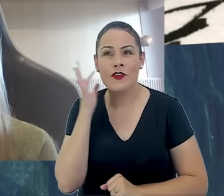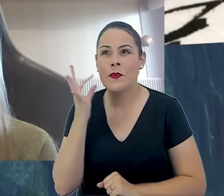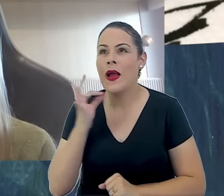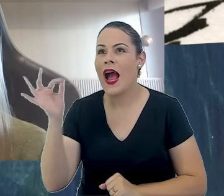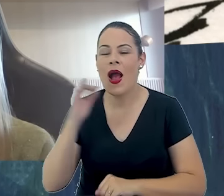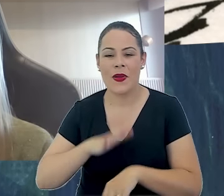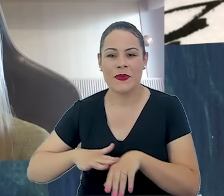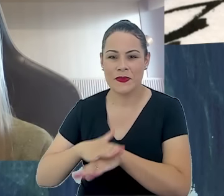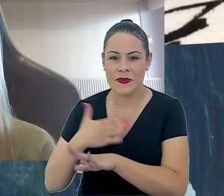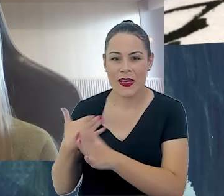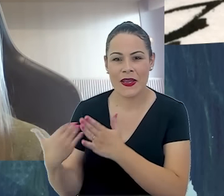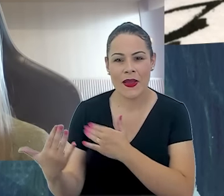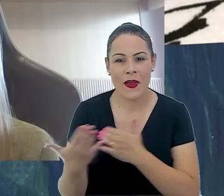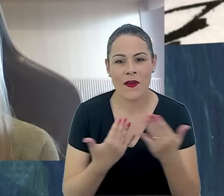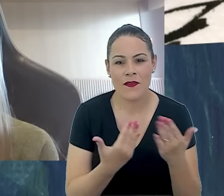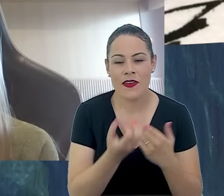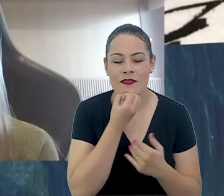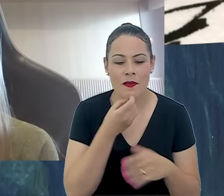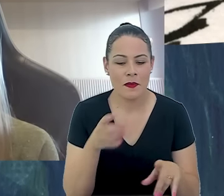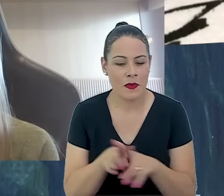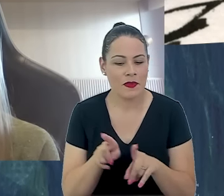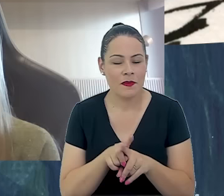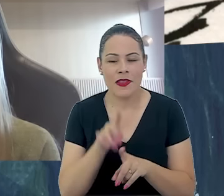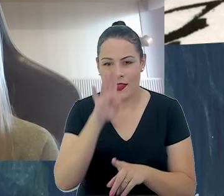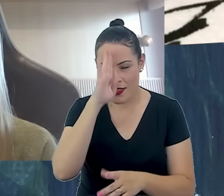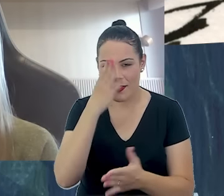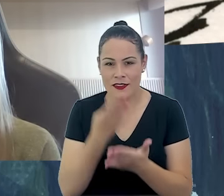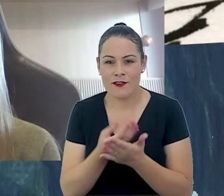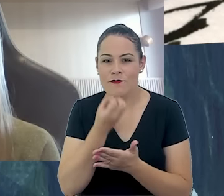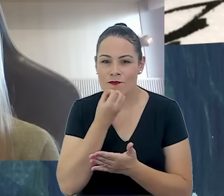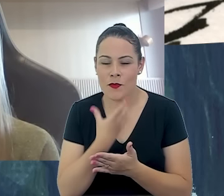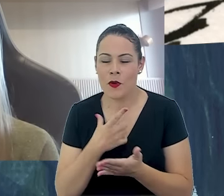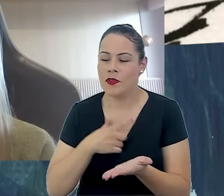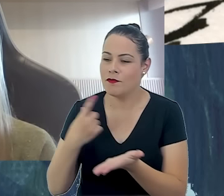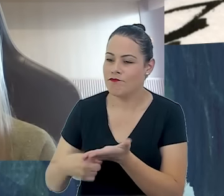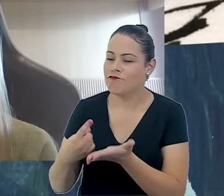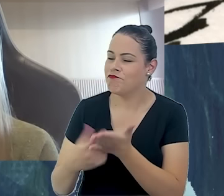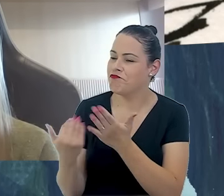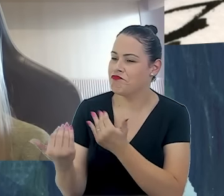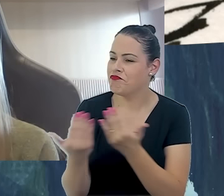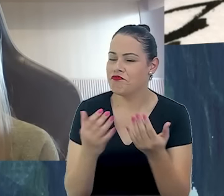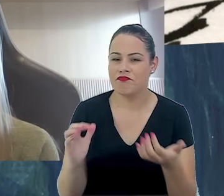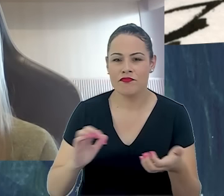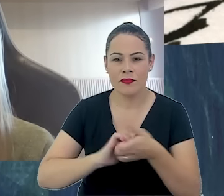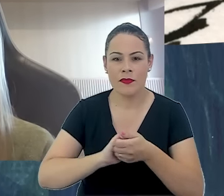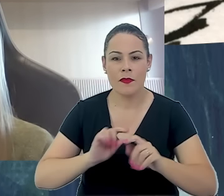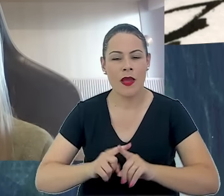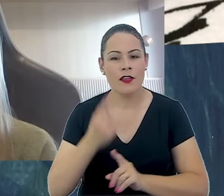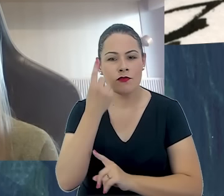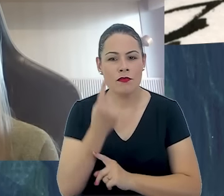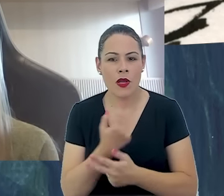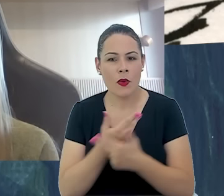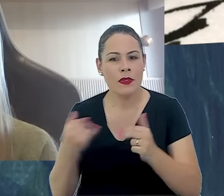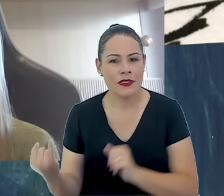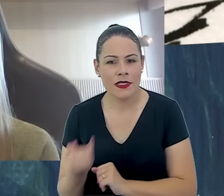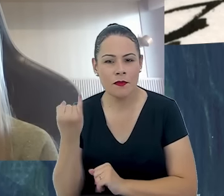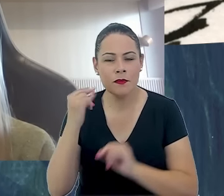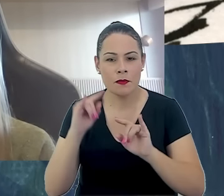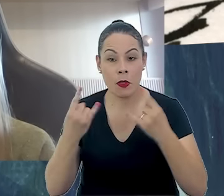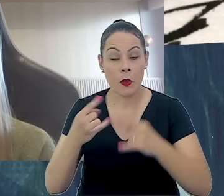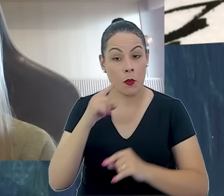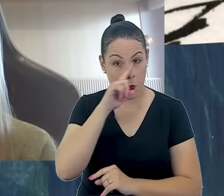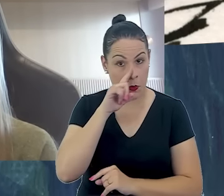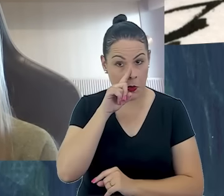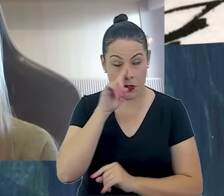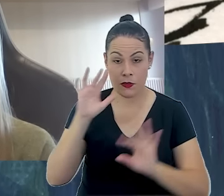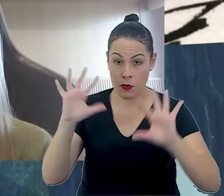excelente conversa. É bom que eu acho que existe acordo entre tudo que nós dissemos aqui, mas uma coisa importante: o